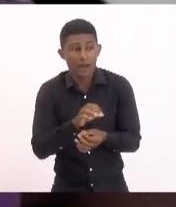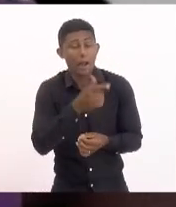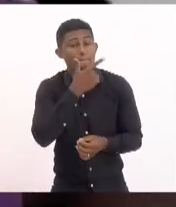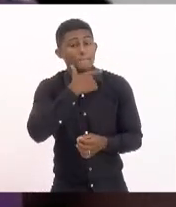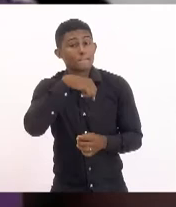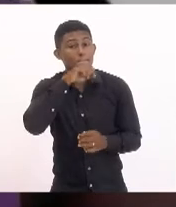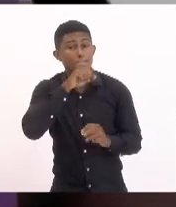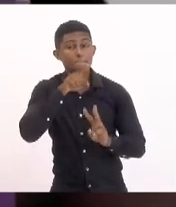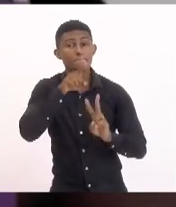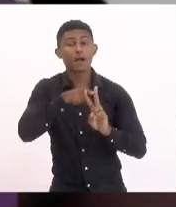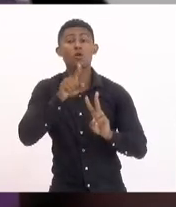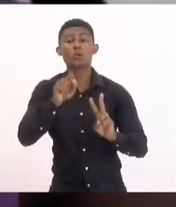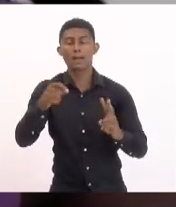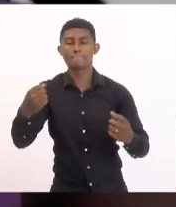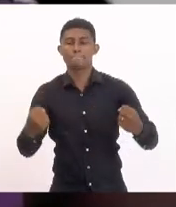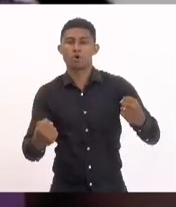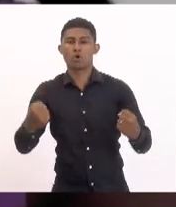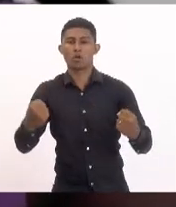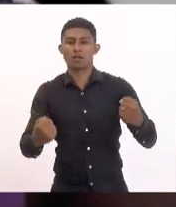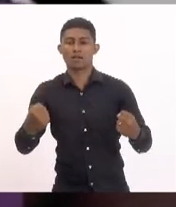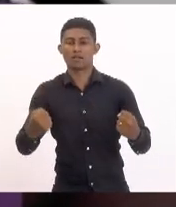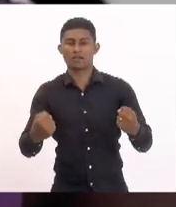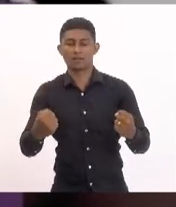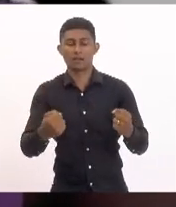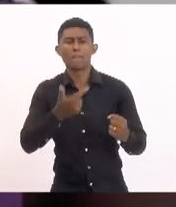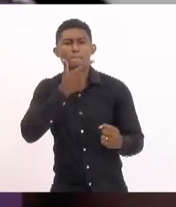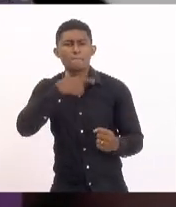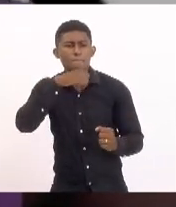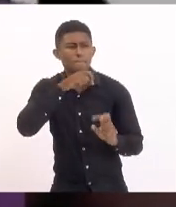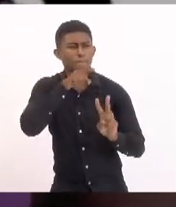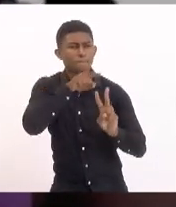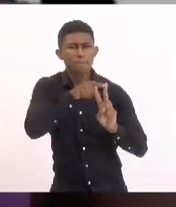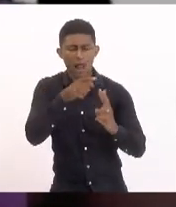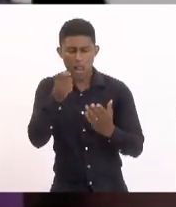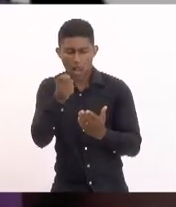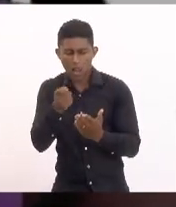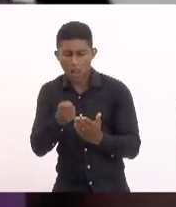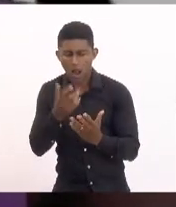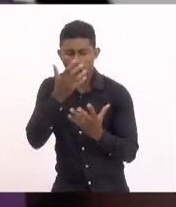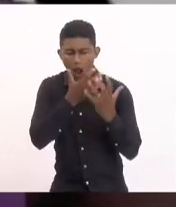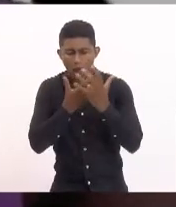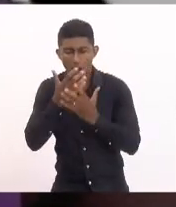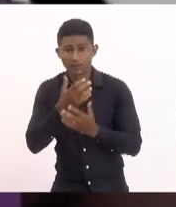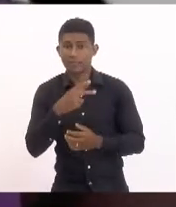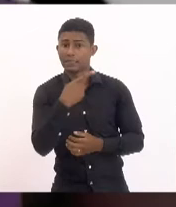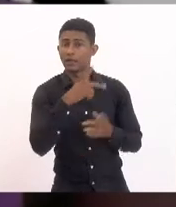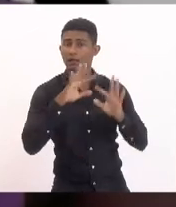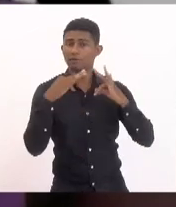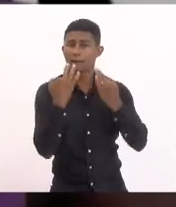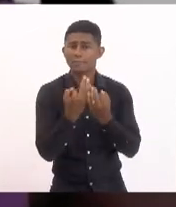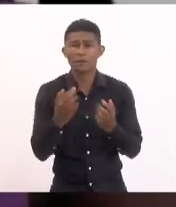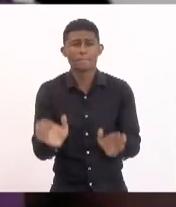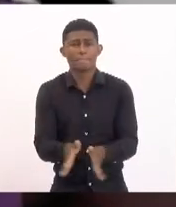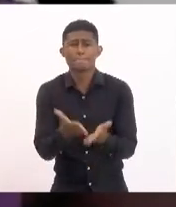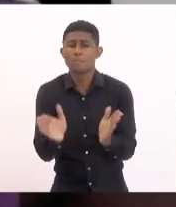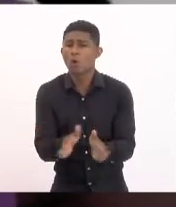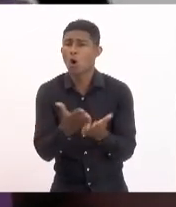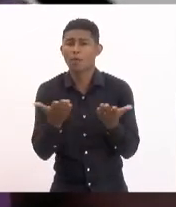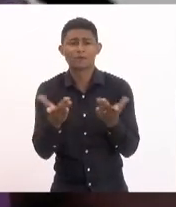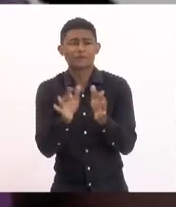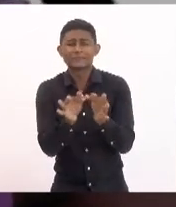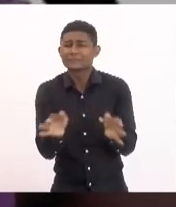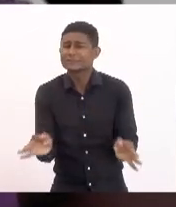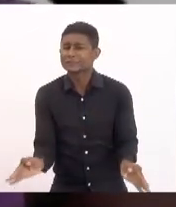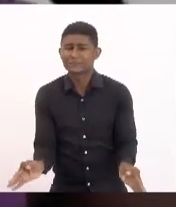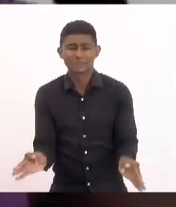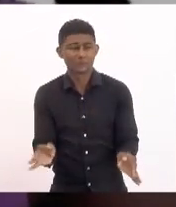escrevia e cantava. Isso é muito interessante. Uma família pobre, humilde, que se mudou para a cidade do Rio de